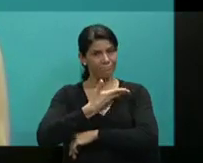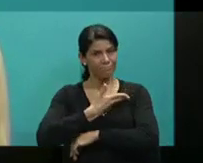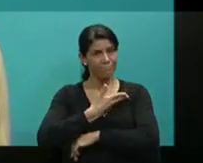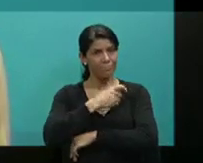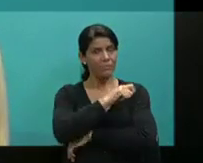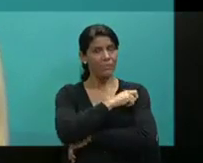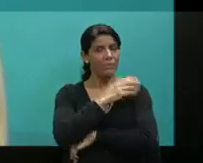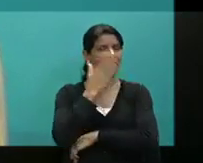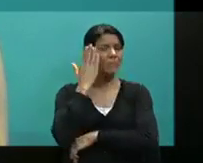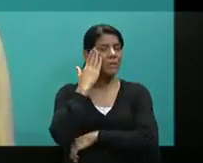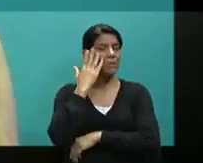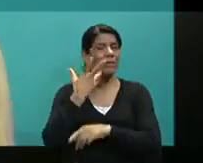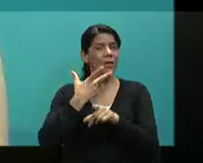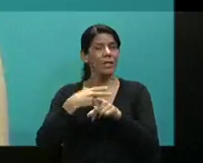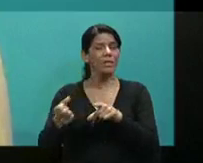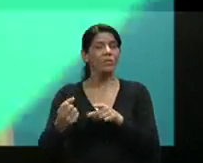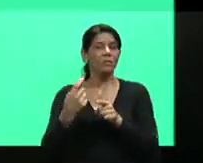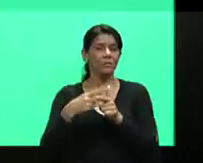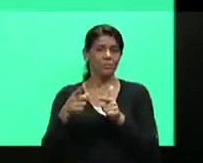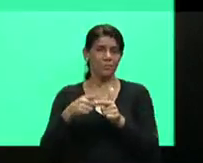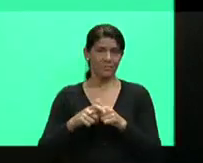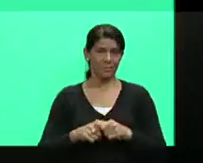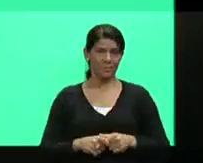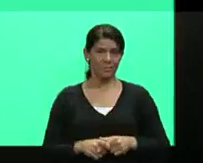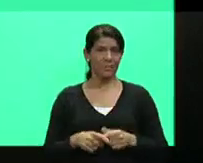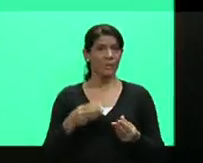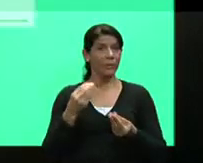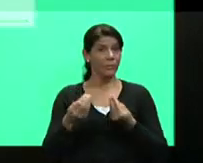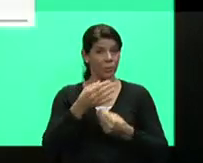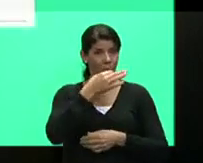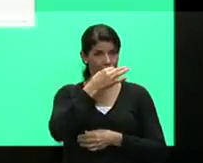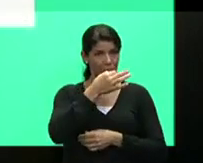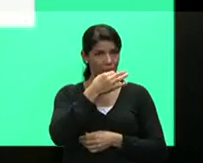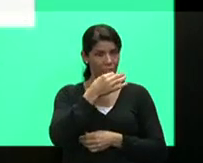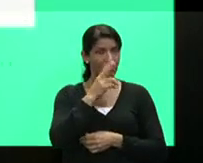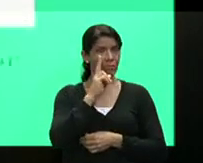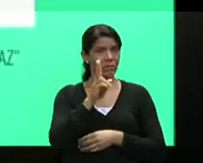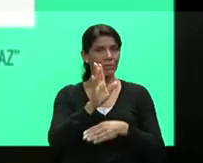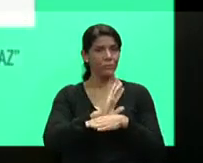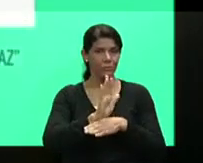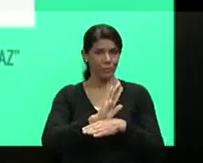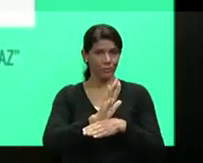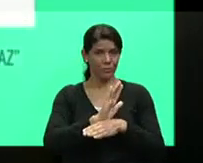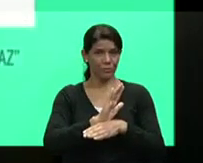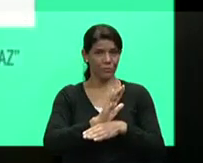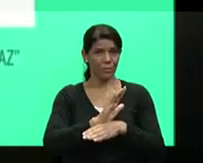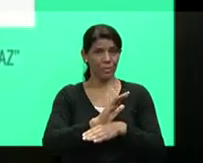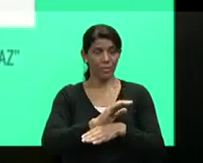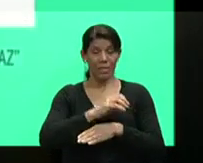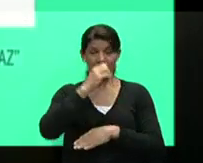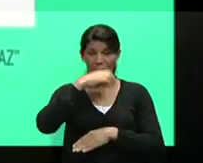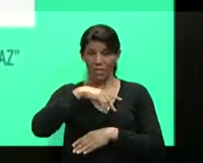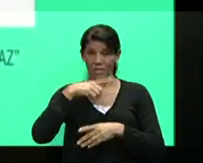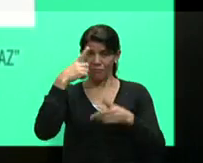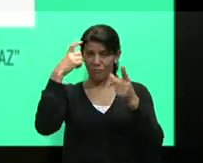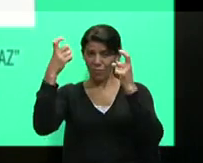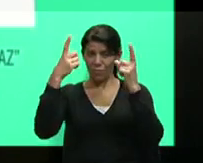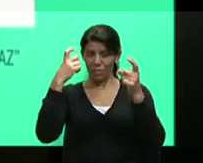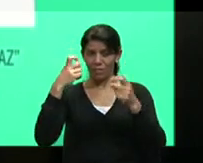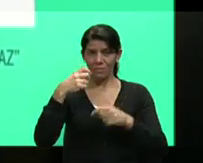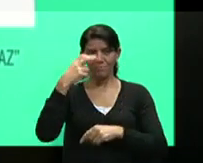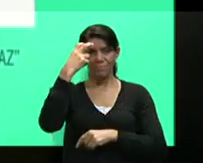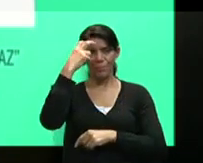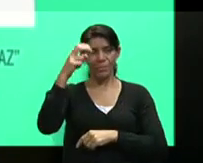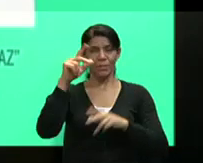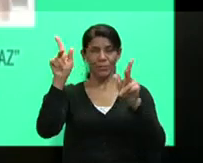para saber qual a solução que eles dariam. Como sugestão, assista esse vídeo, Violência Urbana e a Cultura de